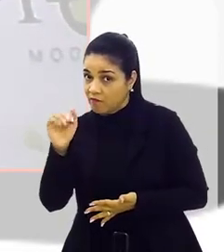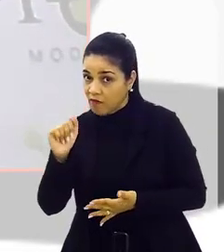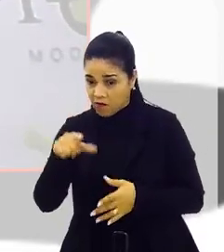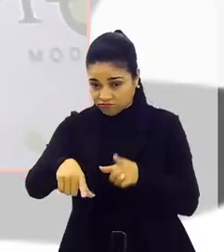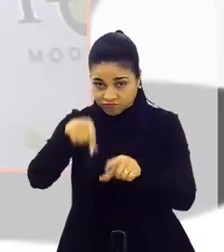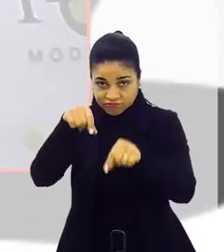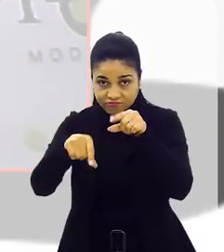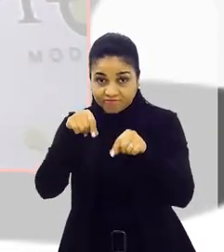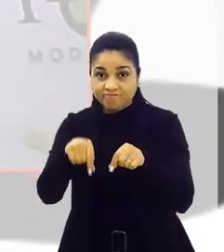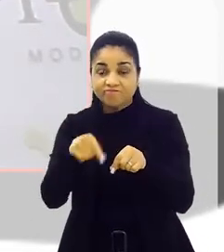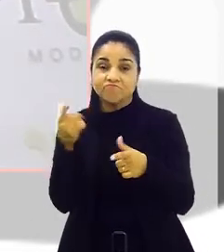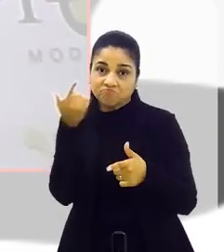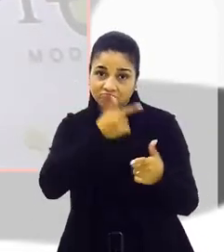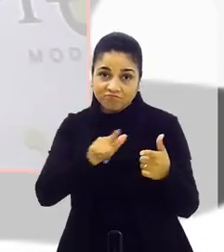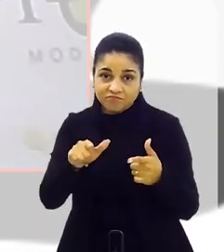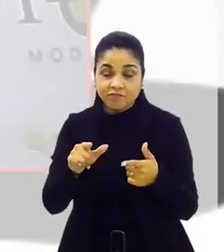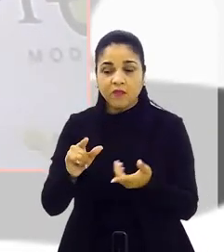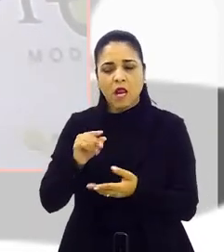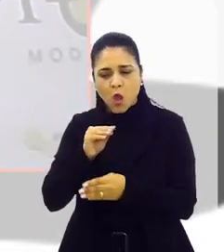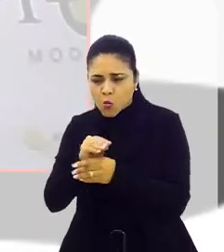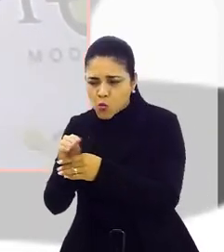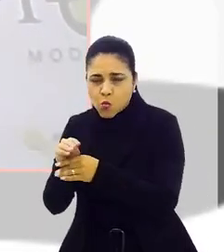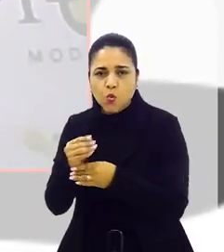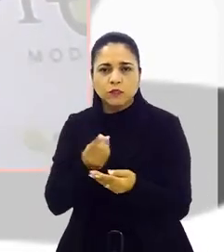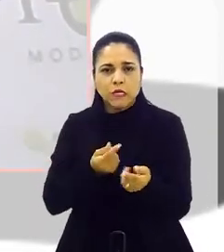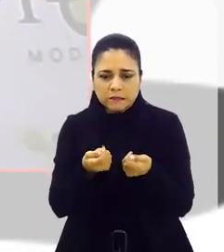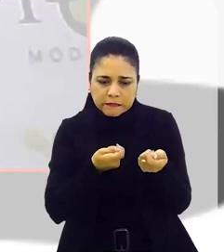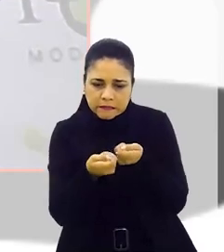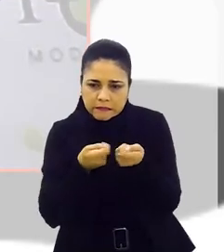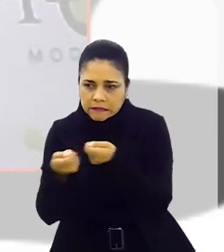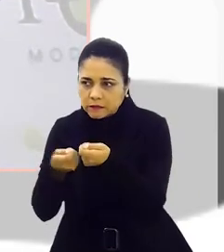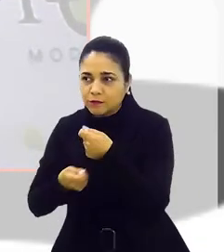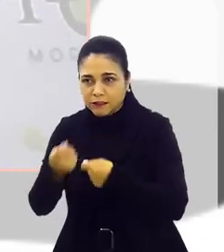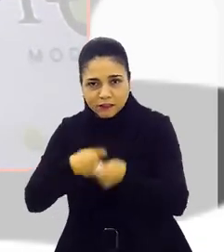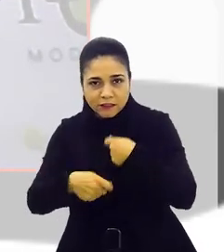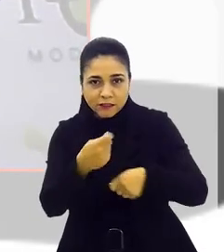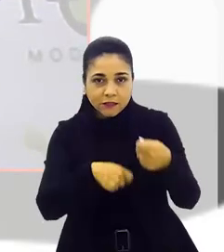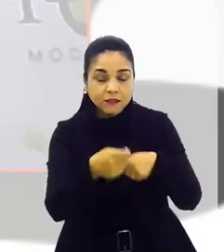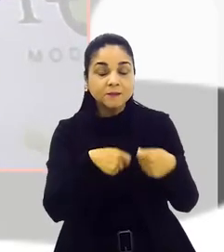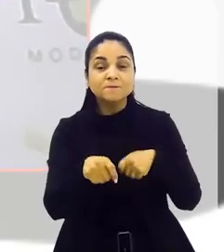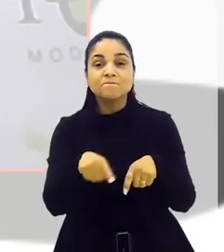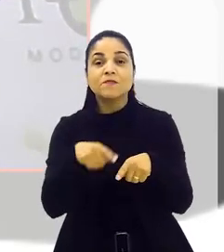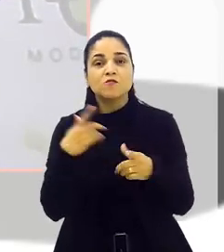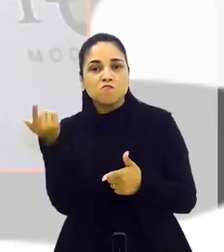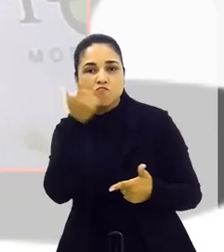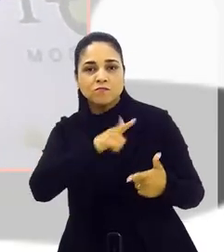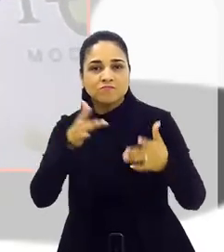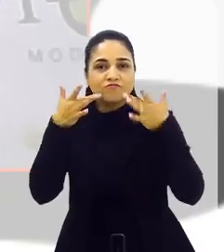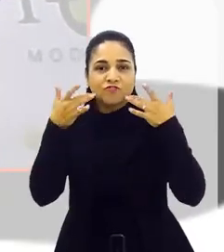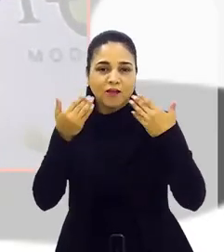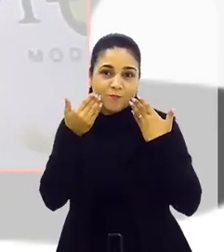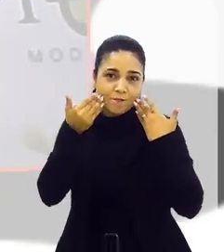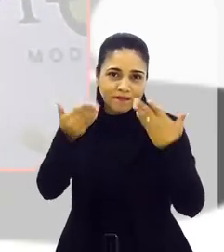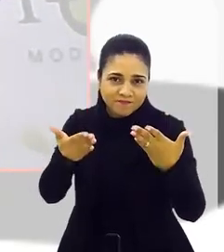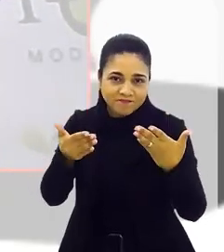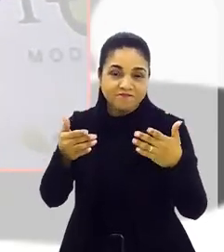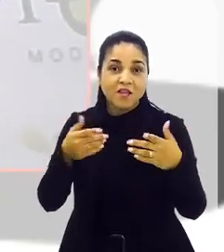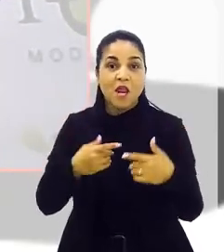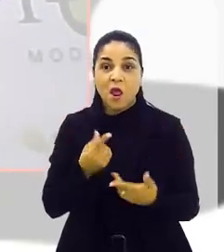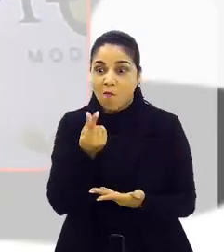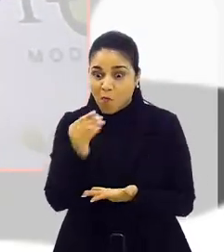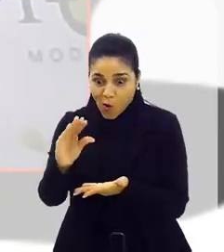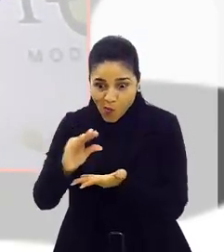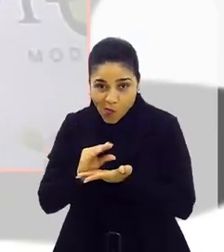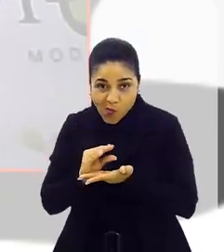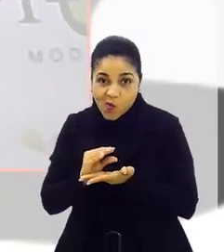rifa que a gente fez, das rifas que nós fizemos, a Ana Luísa cuidou tão bem, que a gente conseguiu colocar os espetáculos em cartaz,